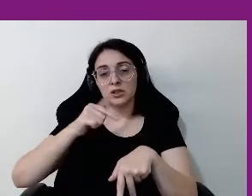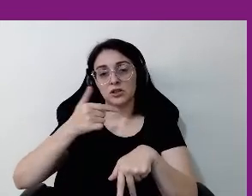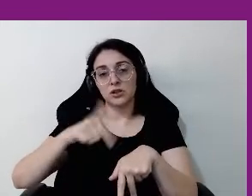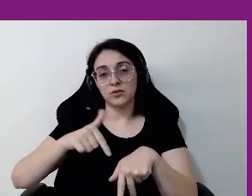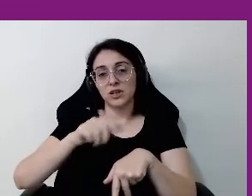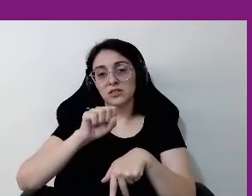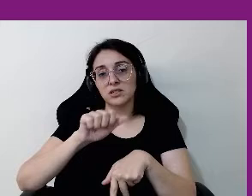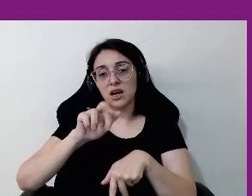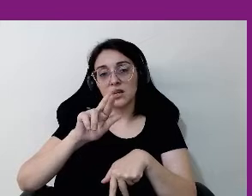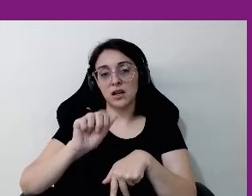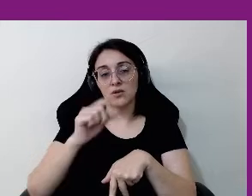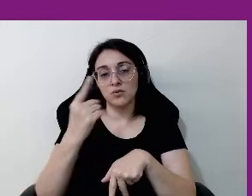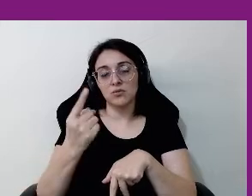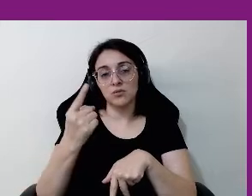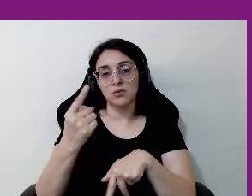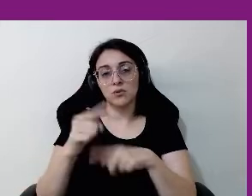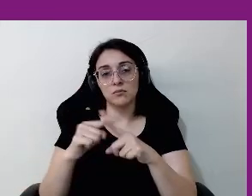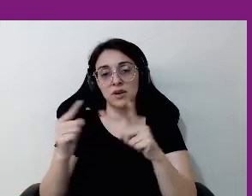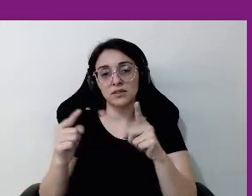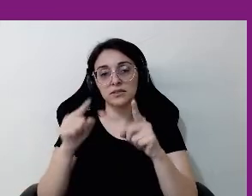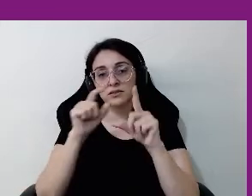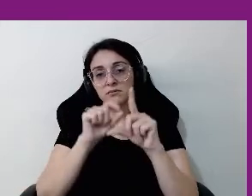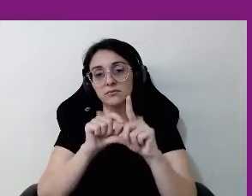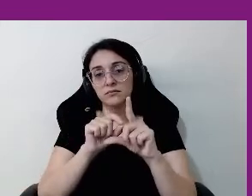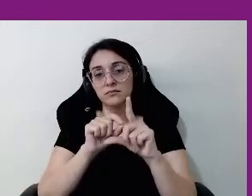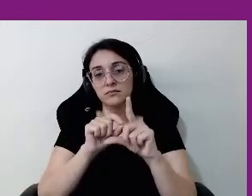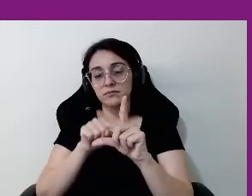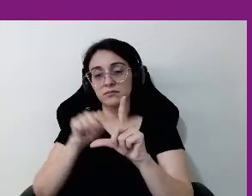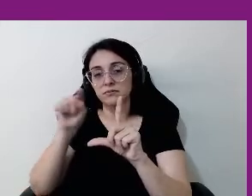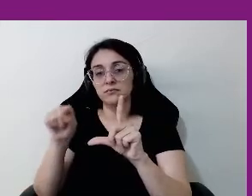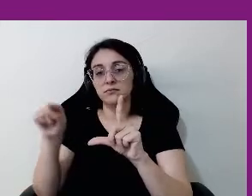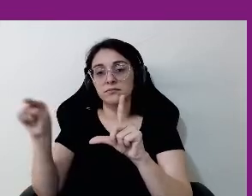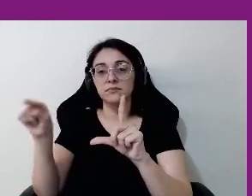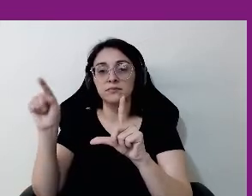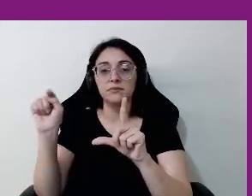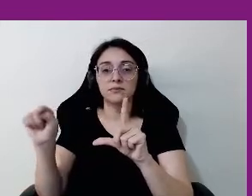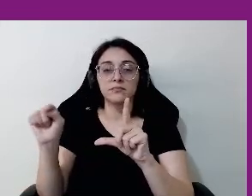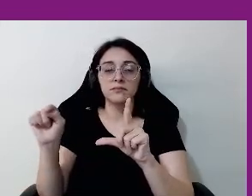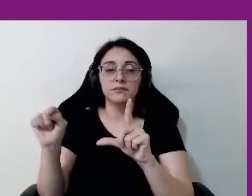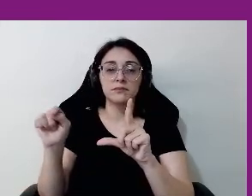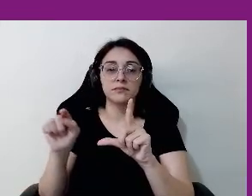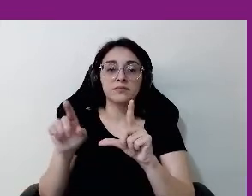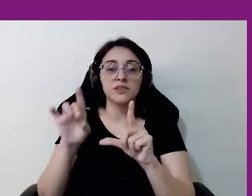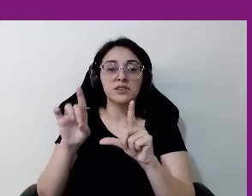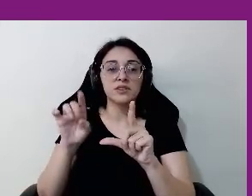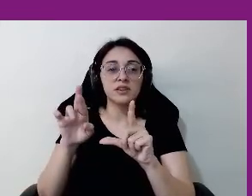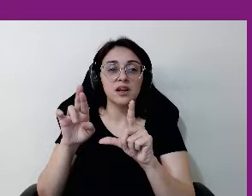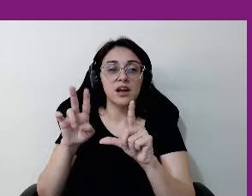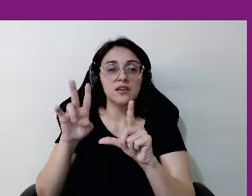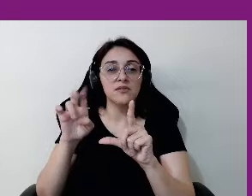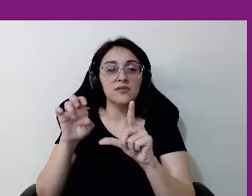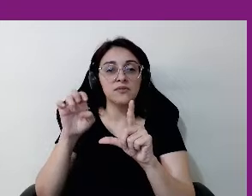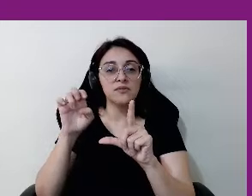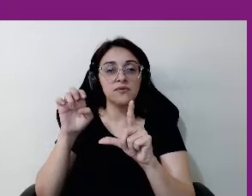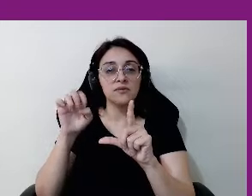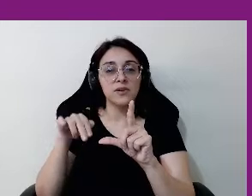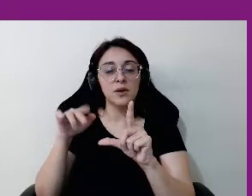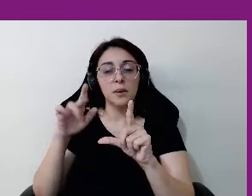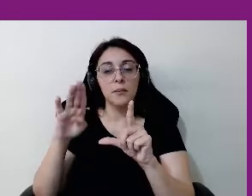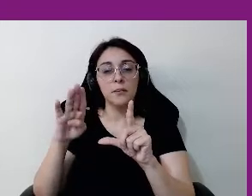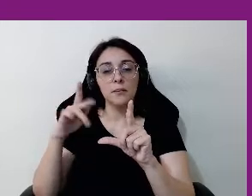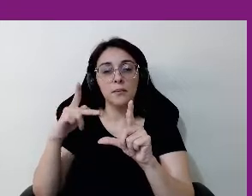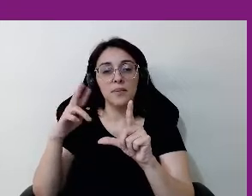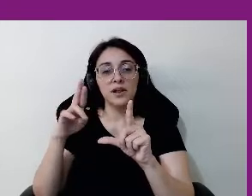SARA, há uma correlação entre a potência mecânica e o driving pressure. Como é que nós